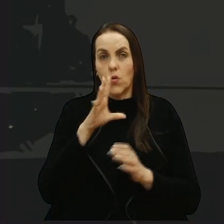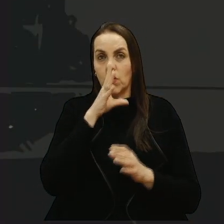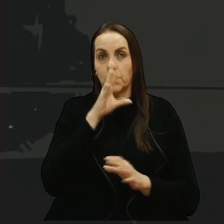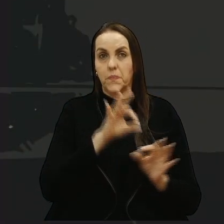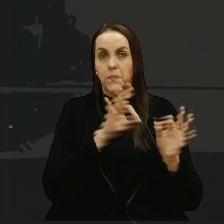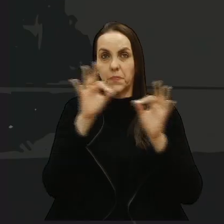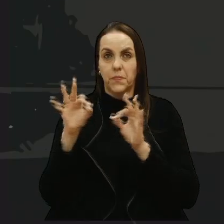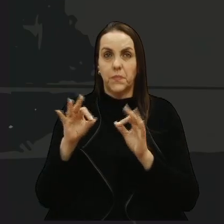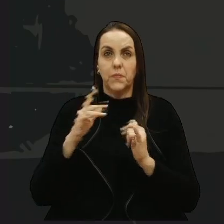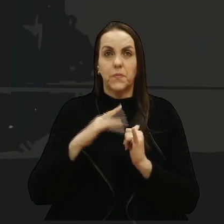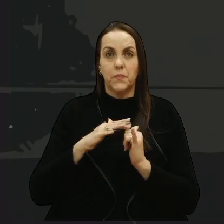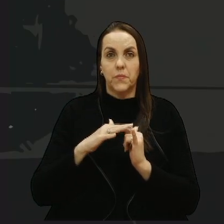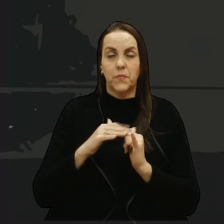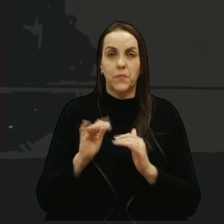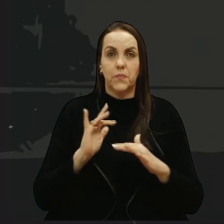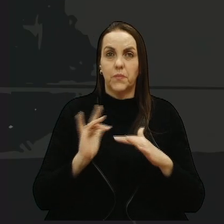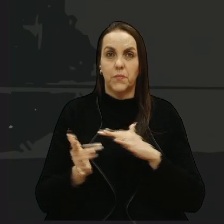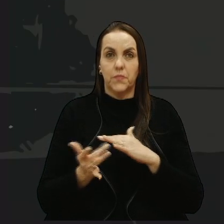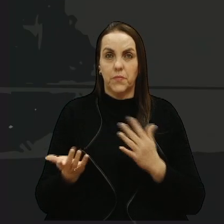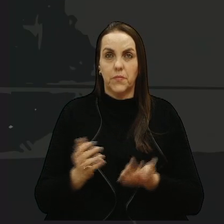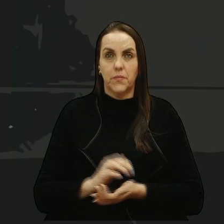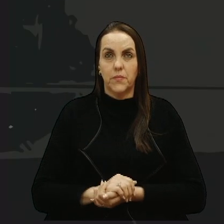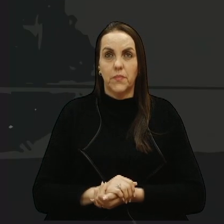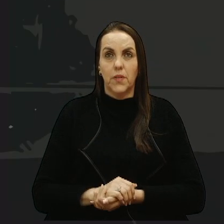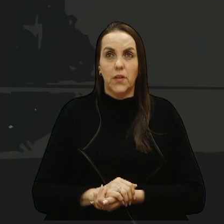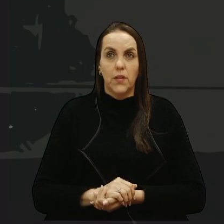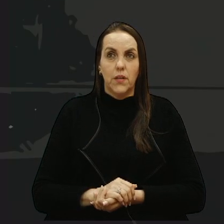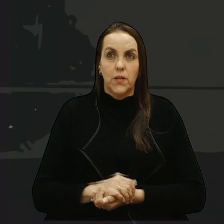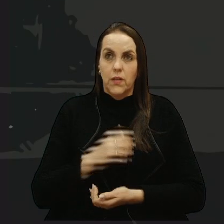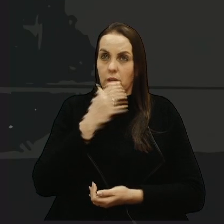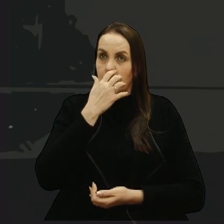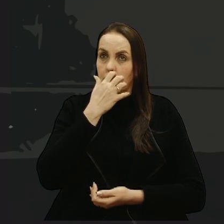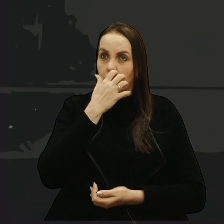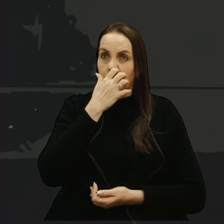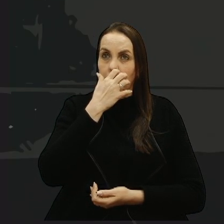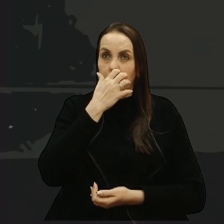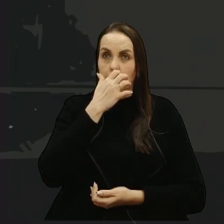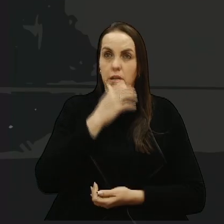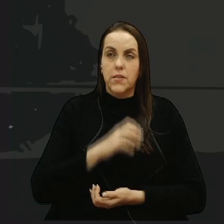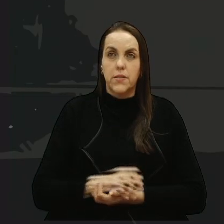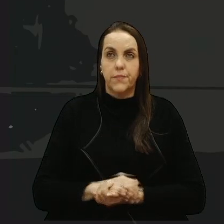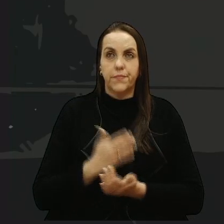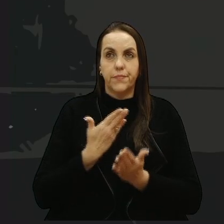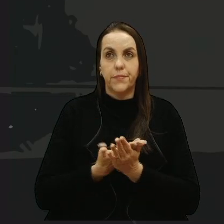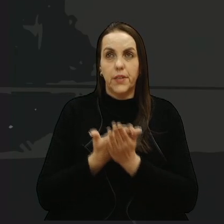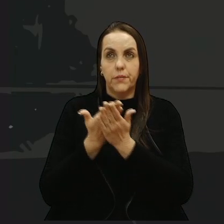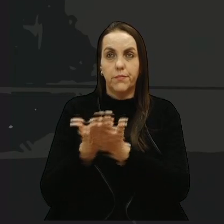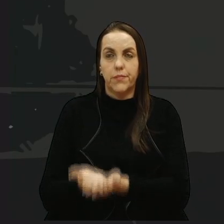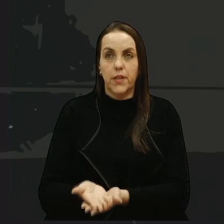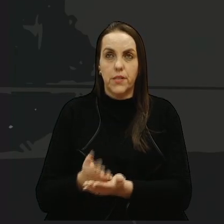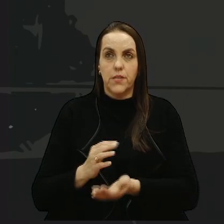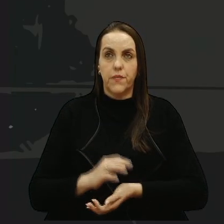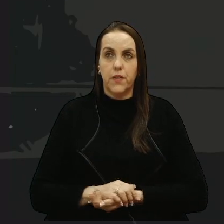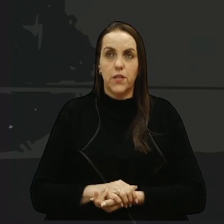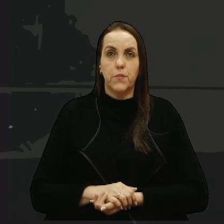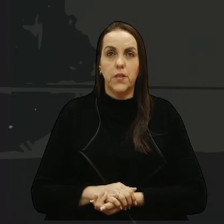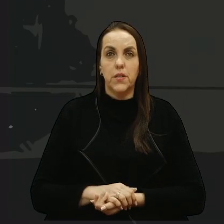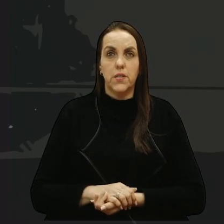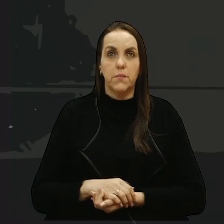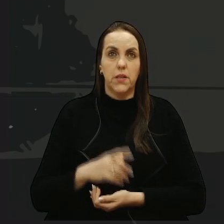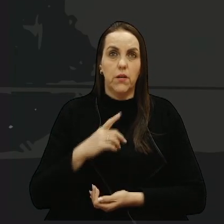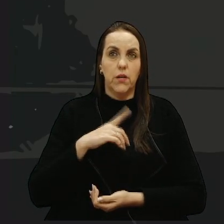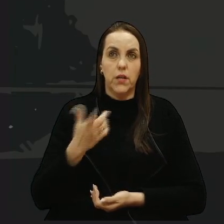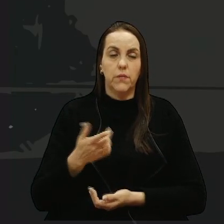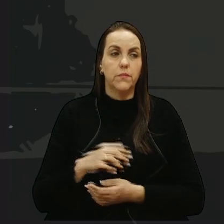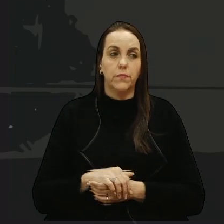YouTube ou nas redes da Câmara. O objetivo é também encaminhar propostas para o Executivo,